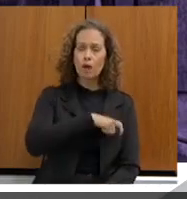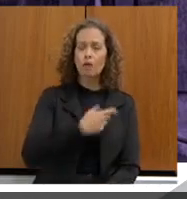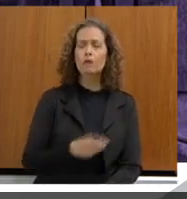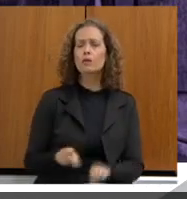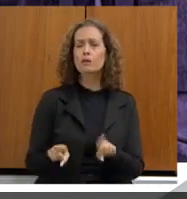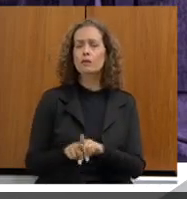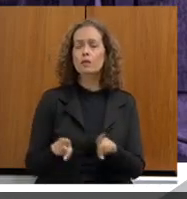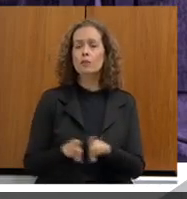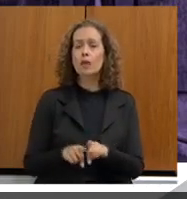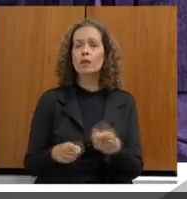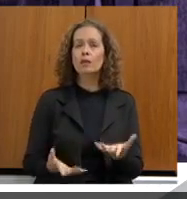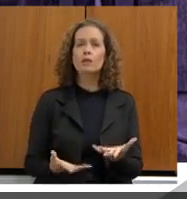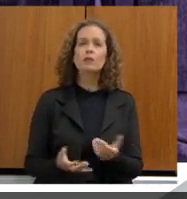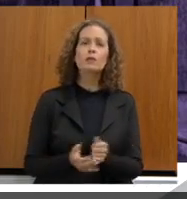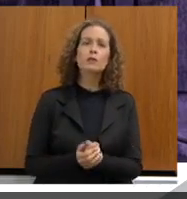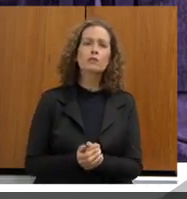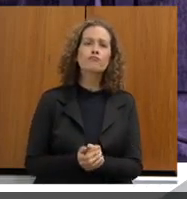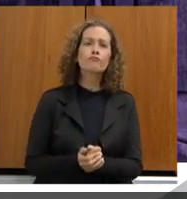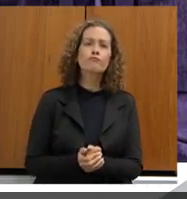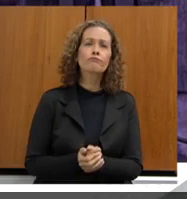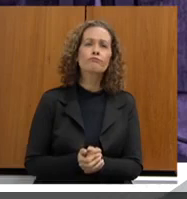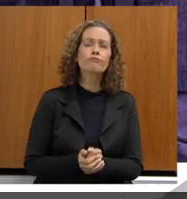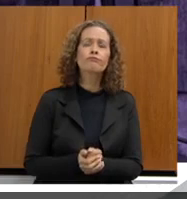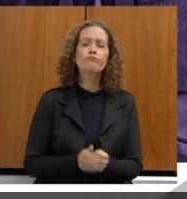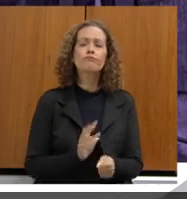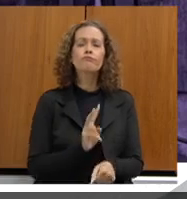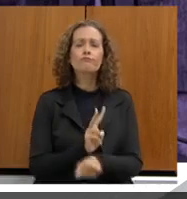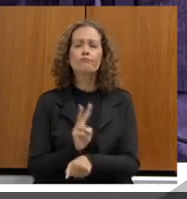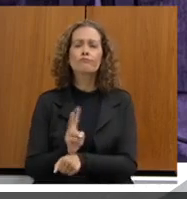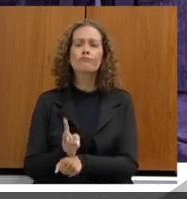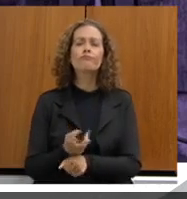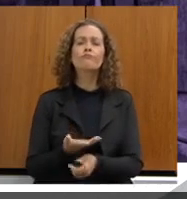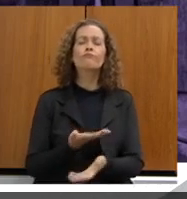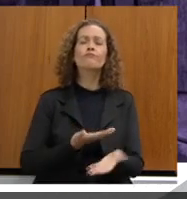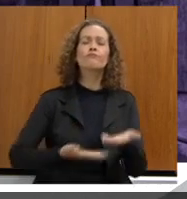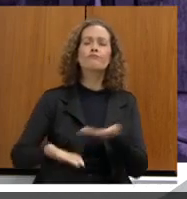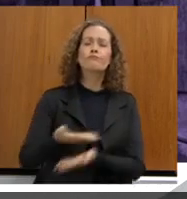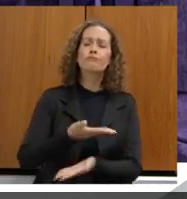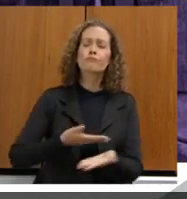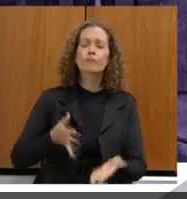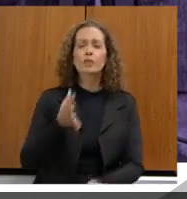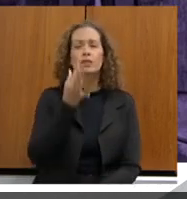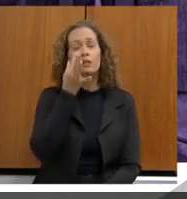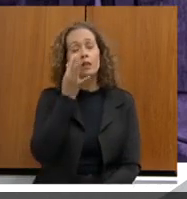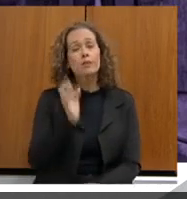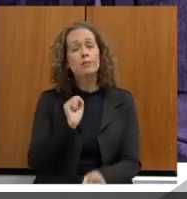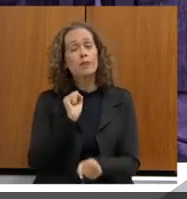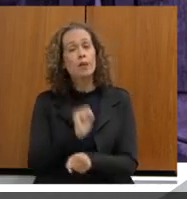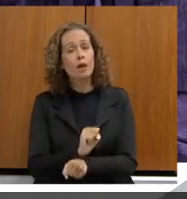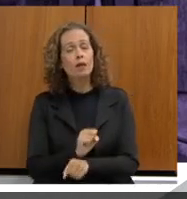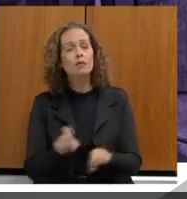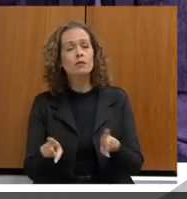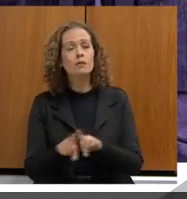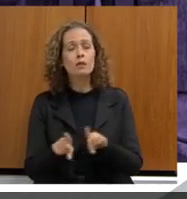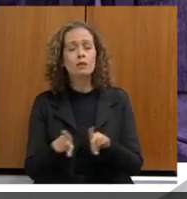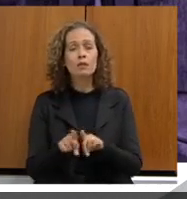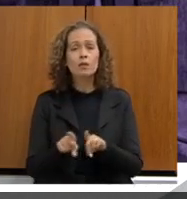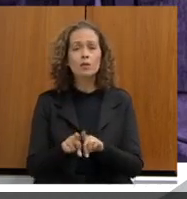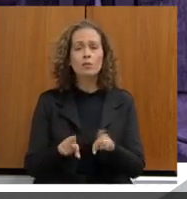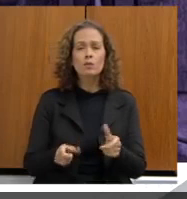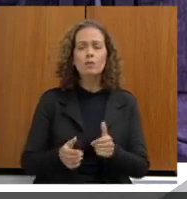atendimentos presenciais na sede do departamento em trinta por cento e serviços foram realizados